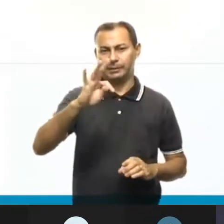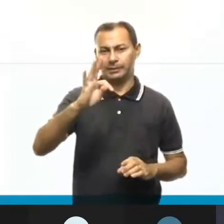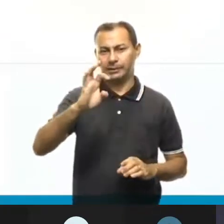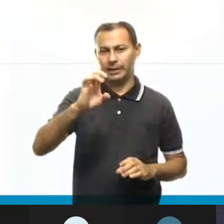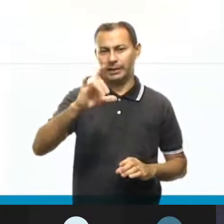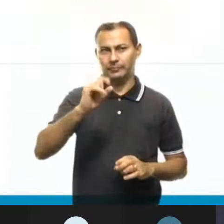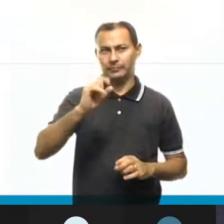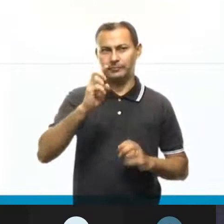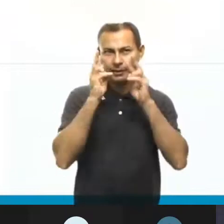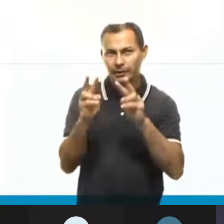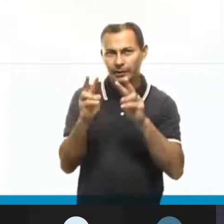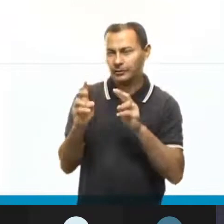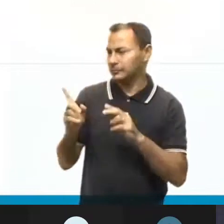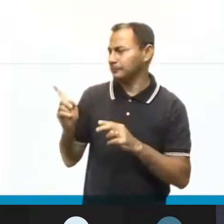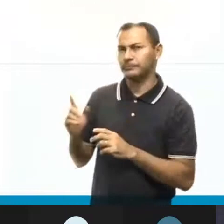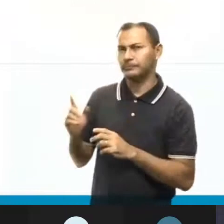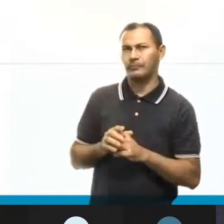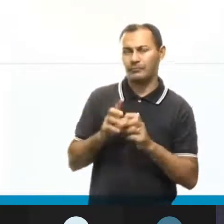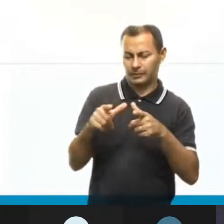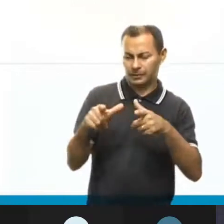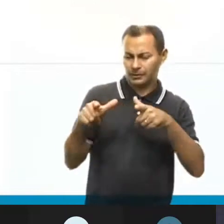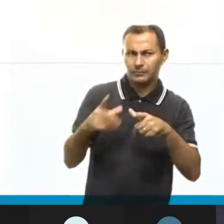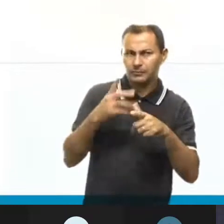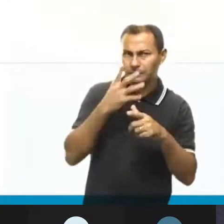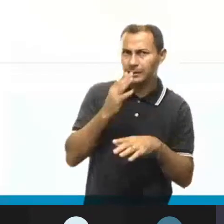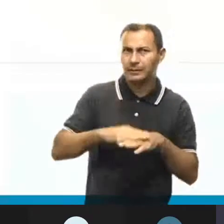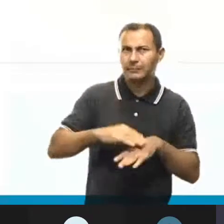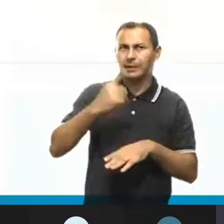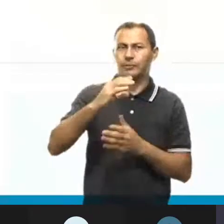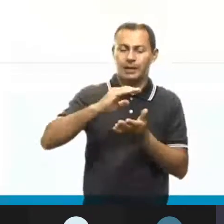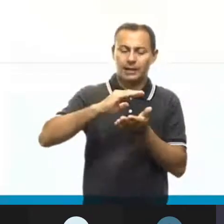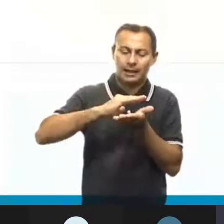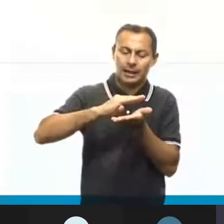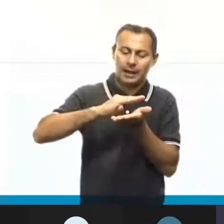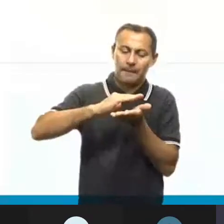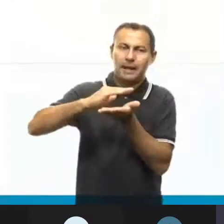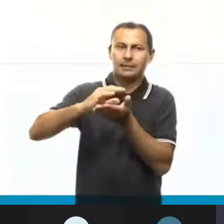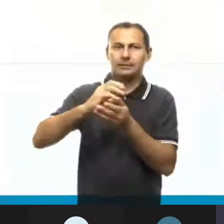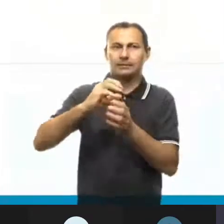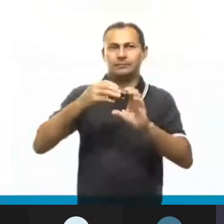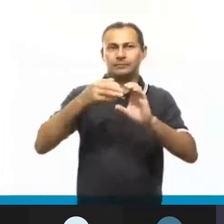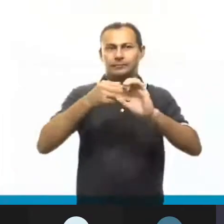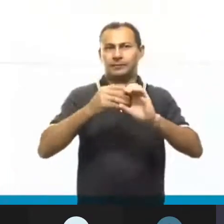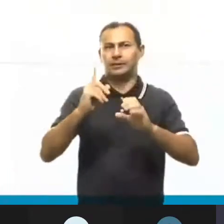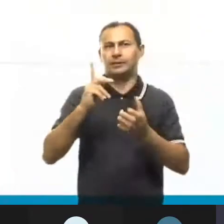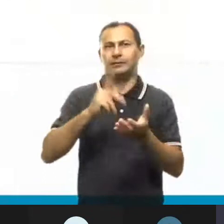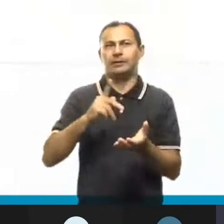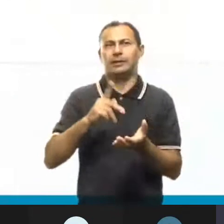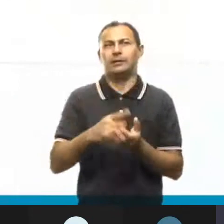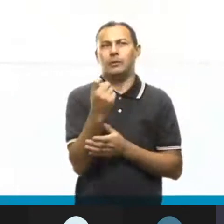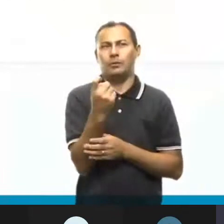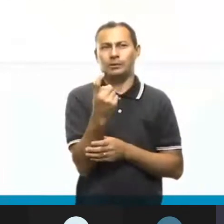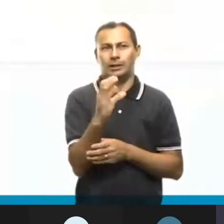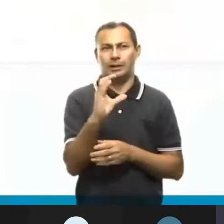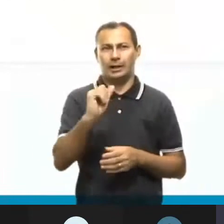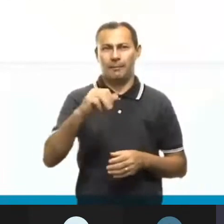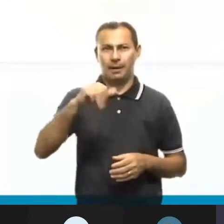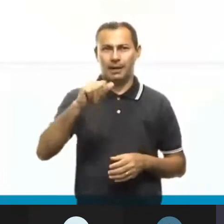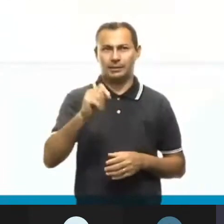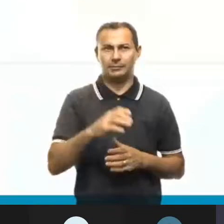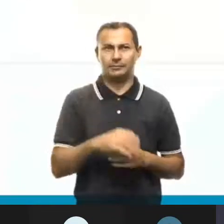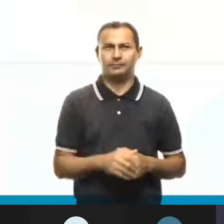porque quando a gente olha, se a gente olhar aqui na lâmina, dá a impressão que a gente tem mais de uma camada de célula. E, na verdade, ó, a gente tem uma única